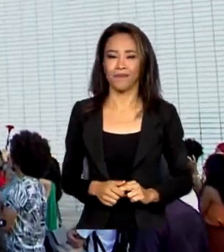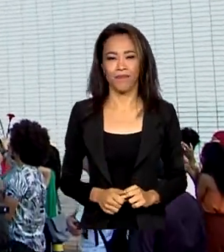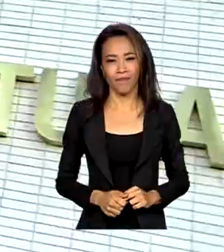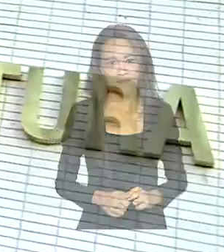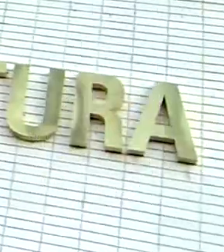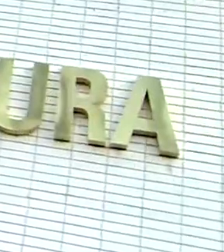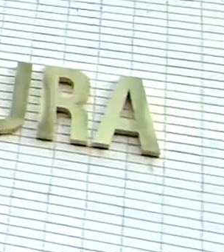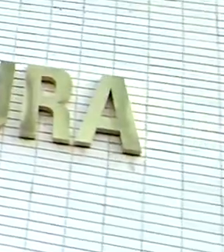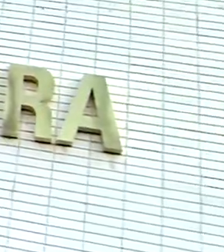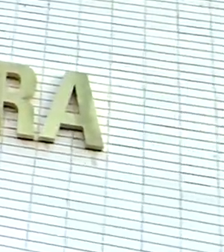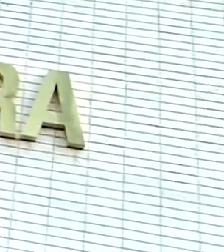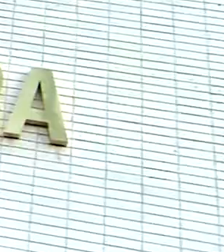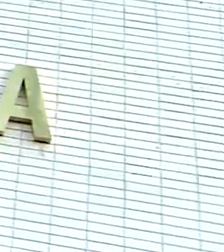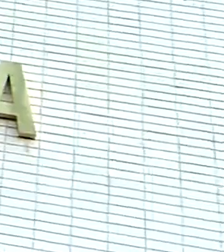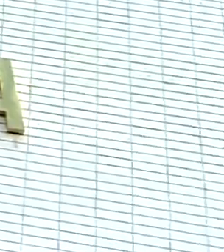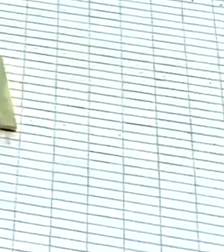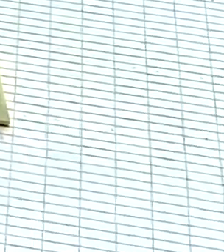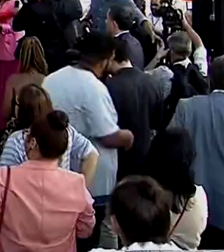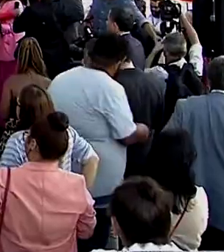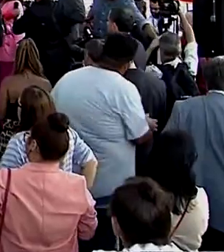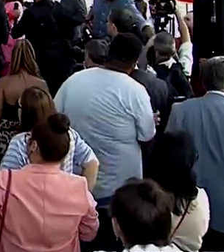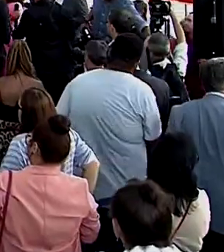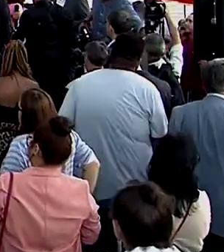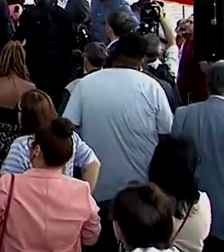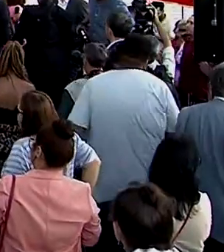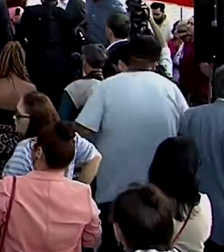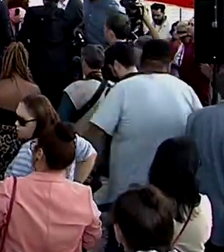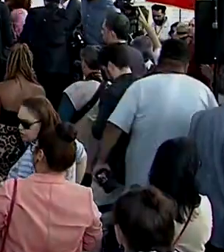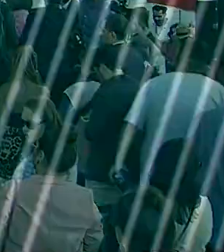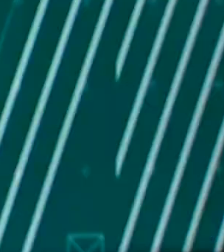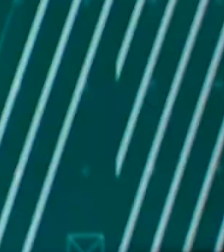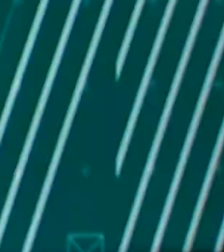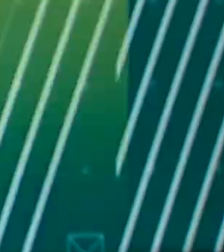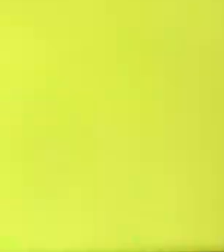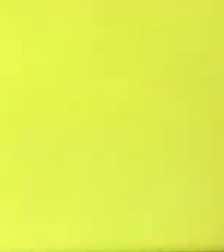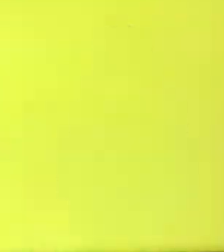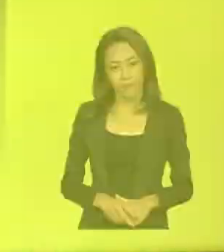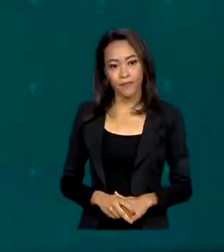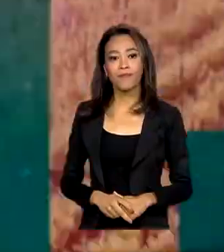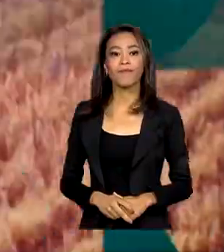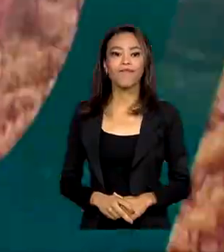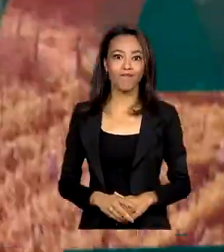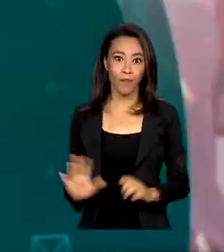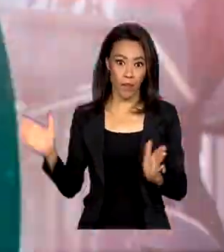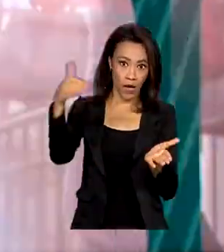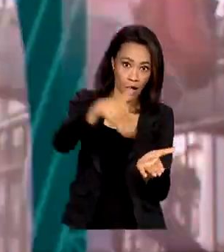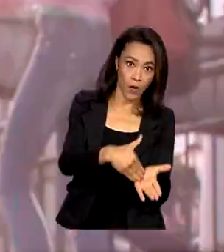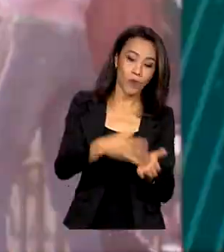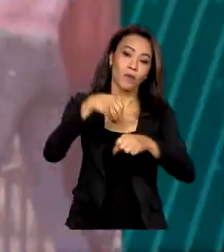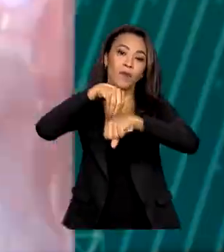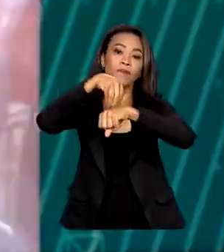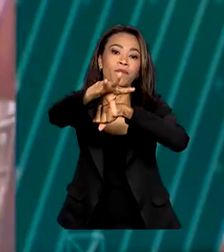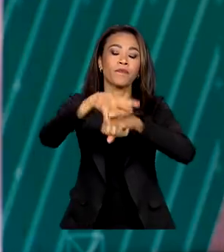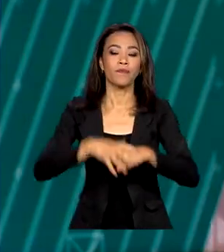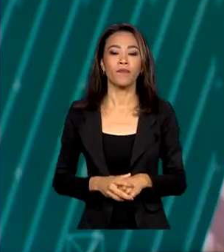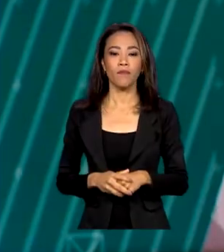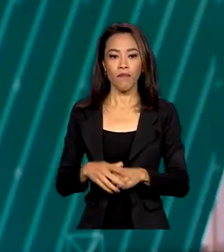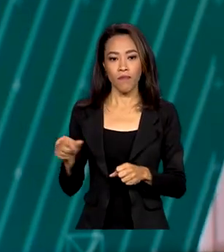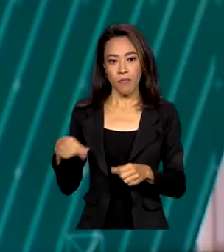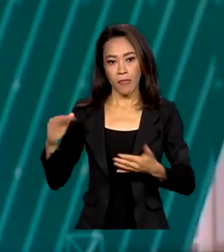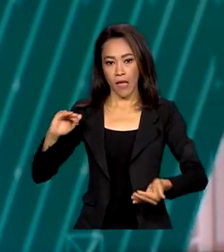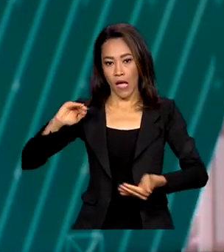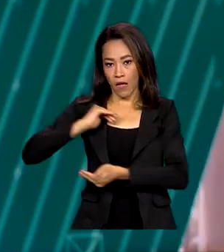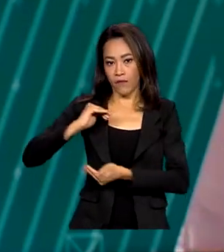Eu vou atrás do outro elétrico, vou. E uma última notícia, a Anvisa suspendeu